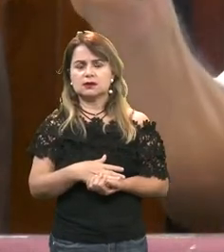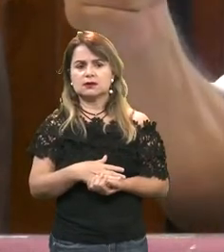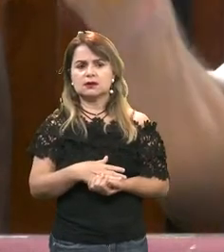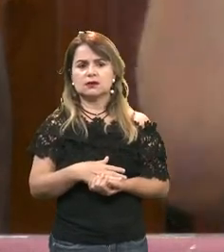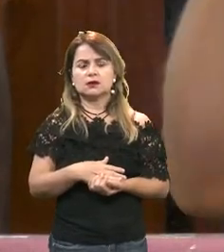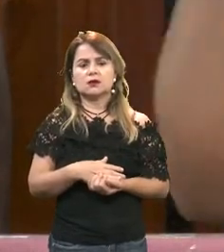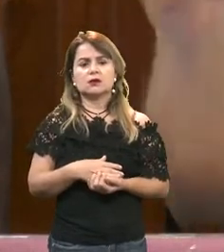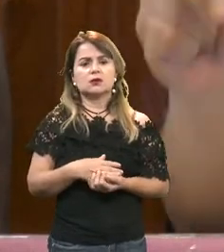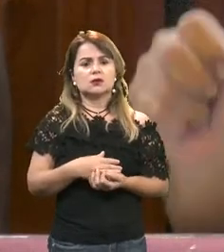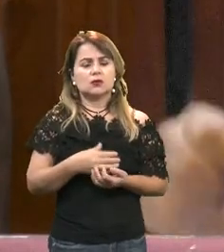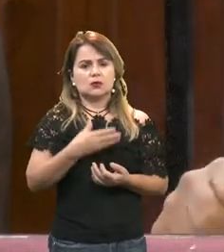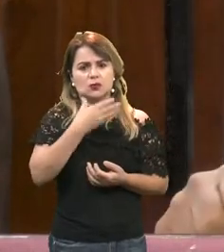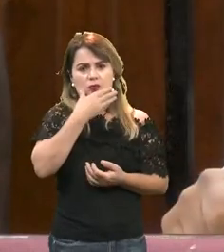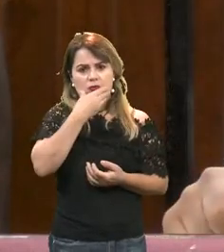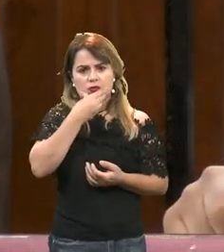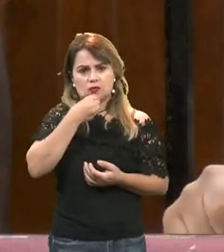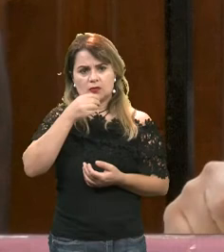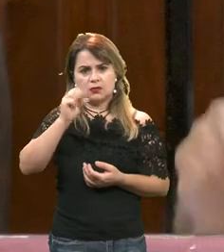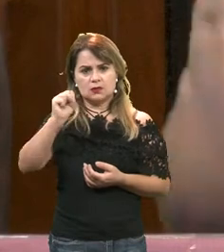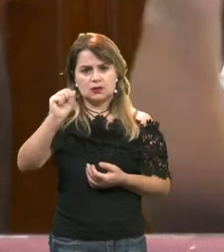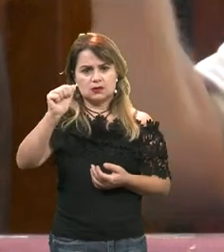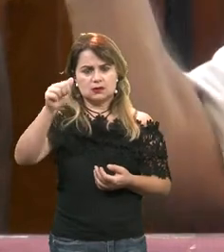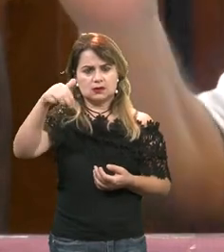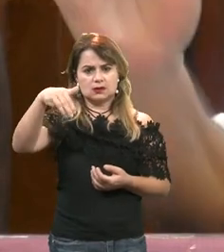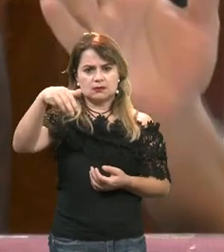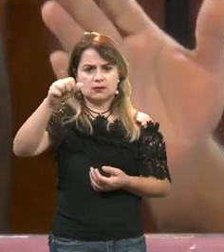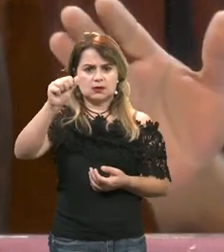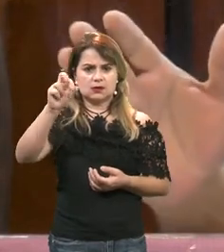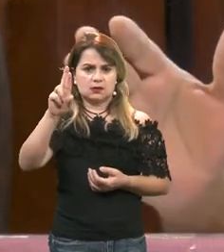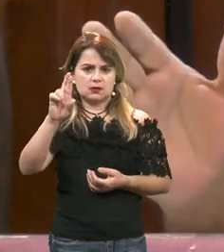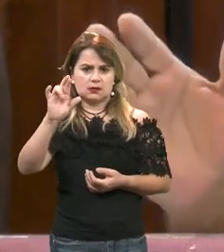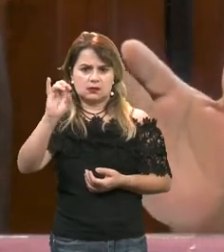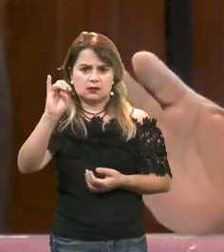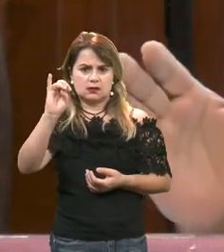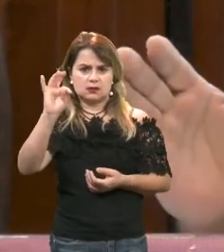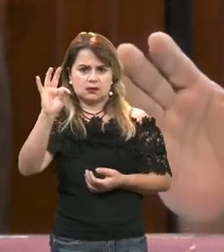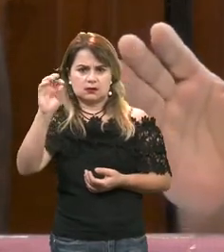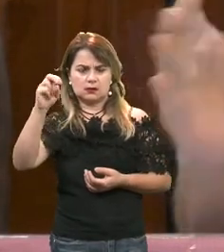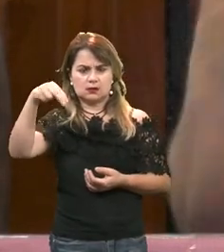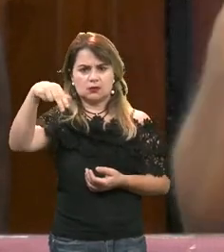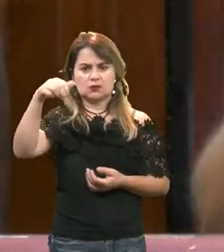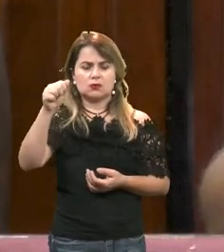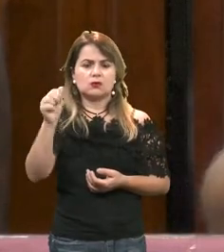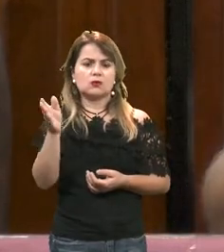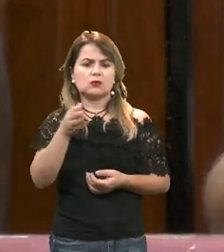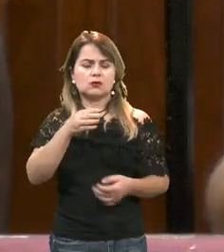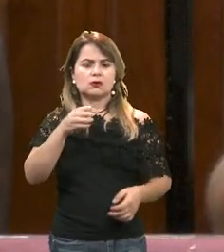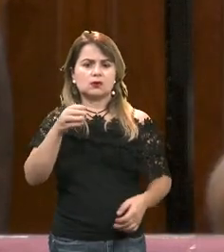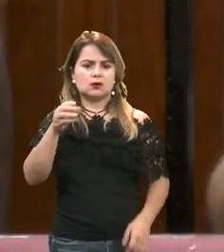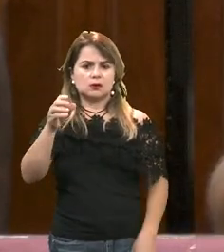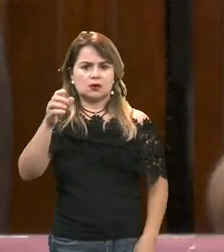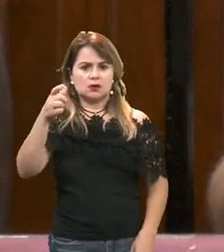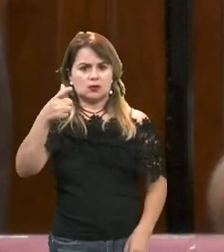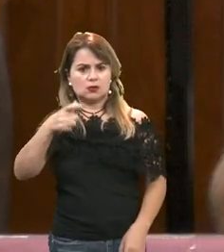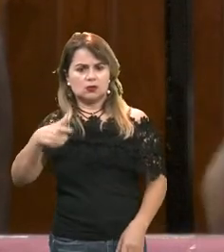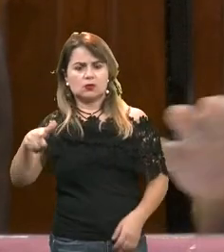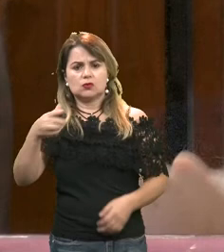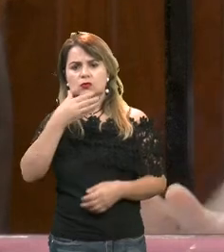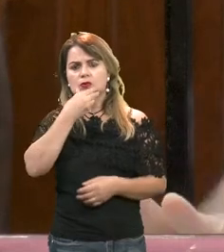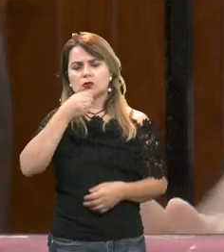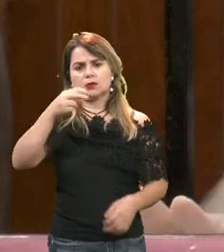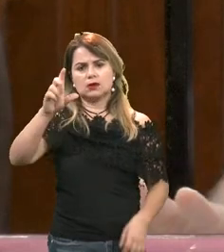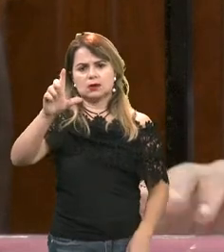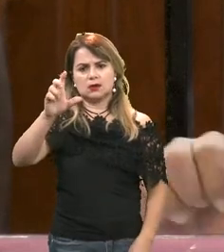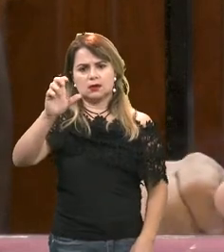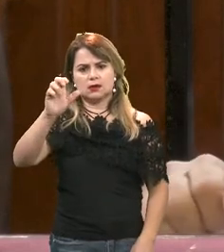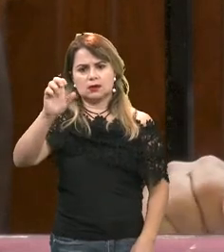o levita ou o sacerdote. Fica a critério de cada um. Eu, ouvindo hoje vocês, eu acho que eu